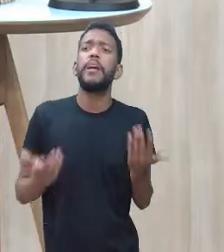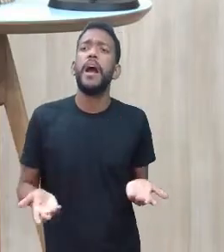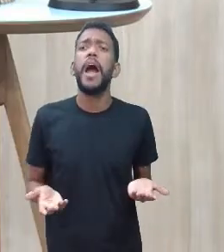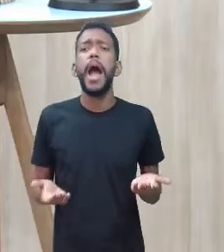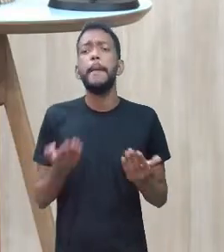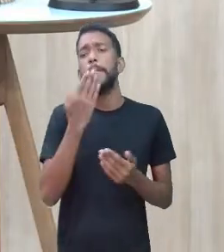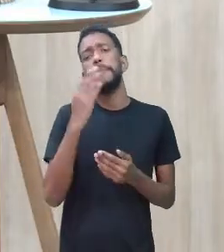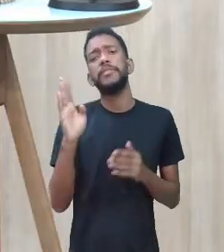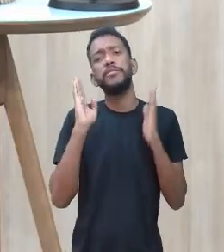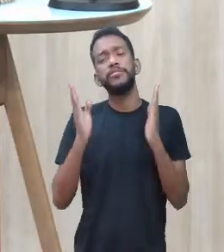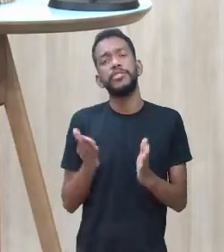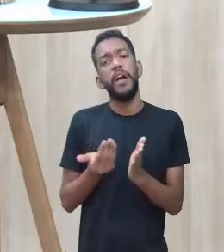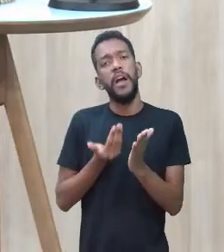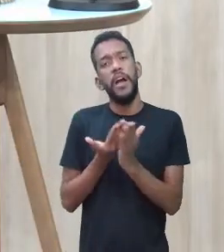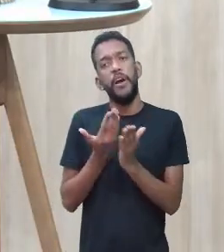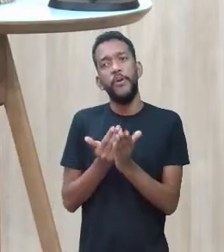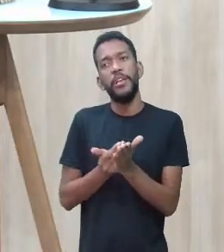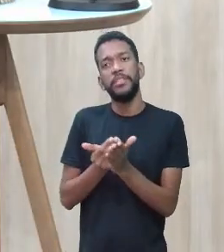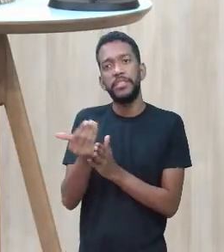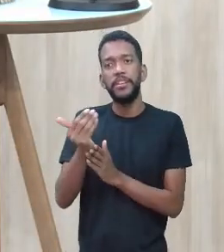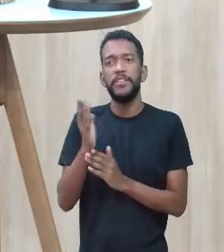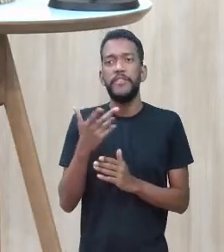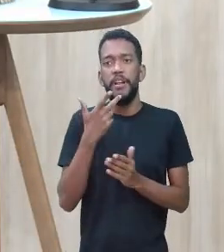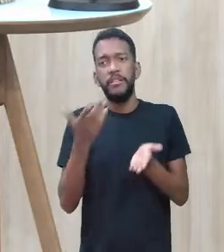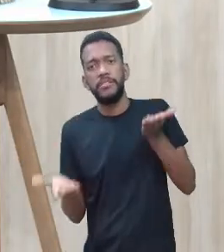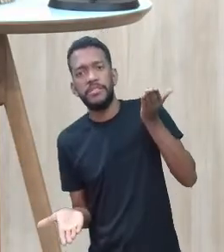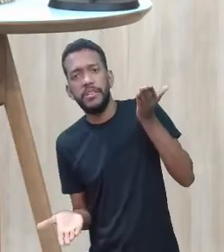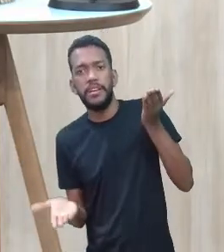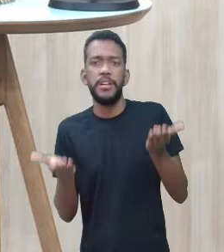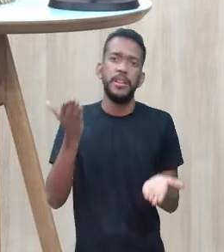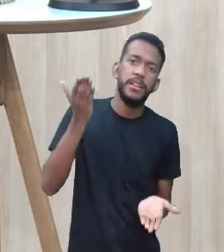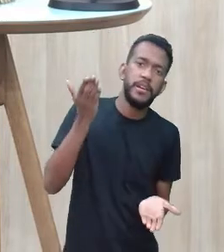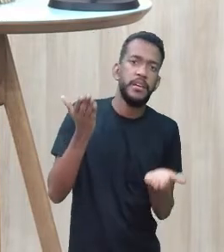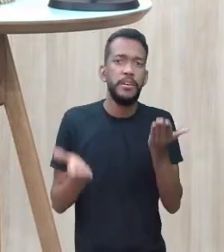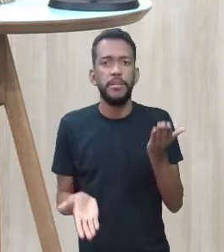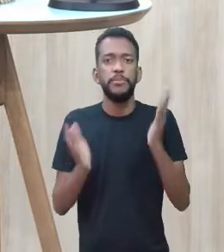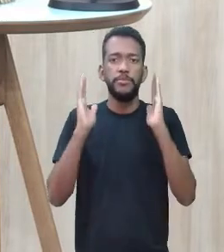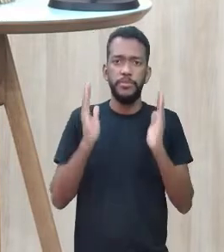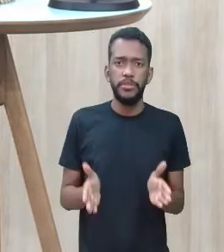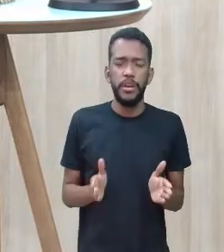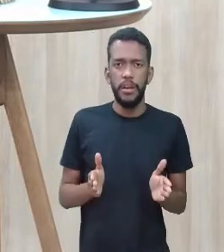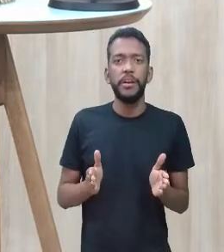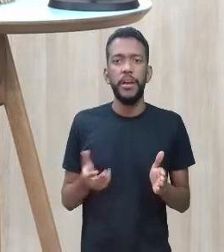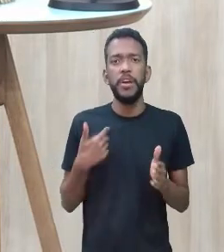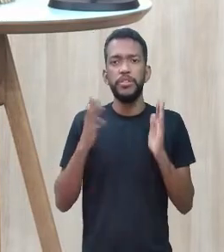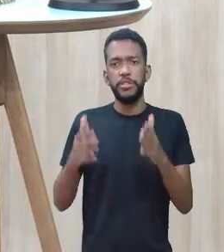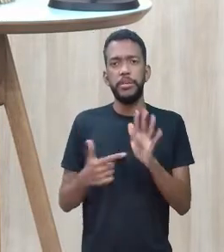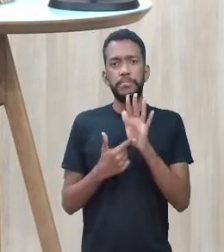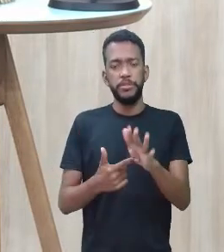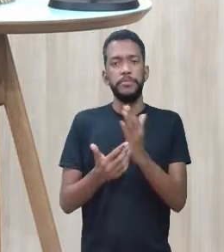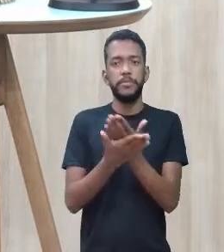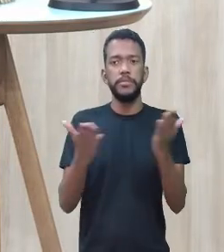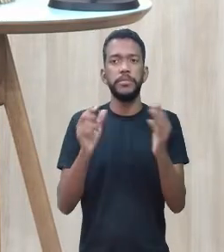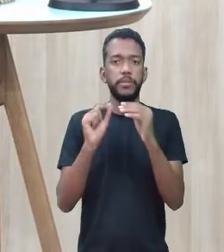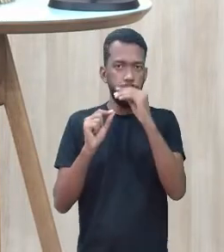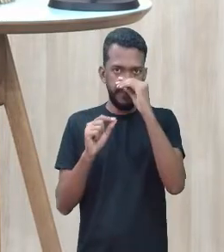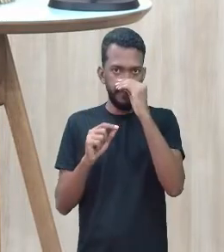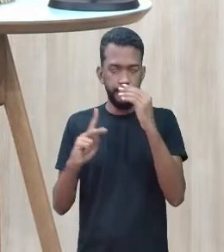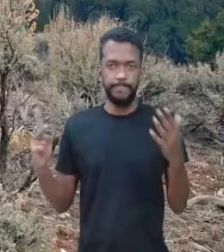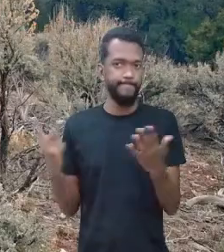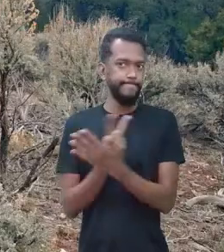prometeu no início da aula que ia falar de desequilíbrio, né? O desequilíbrio ambiental. Eu trouxe para vocês aqui uma imagem de uma